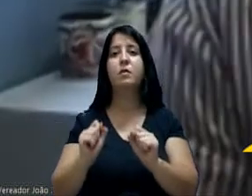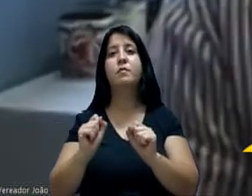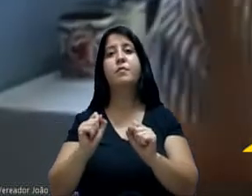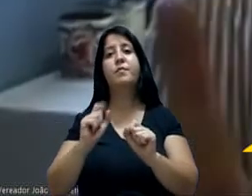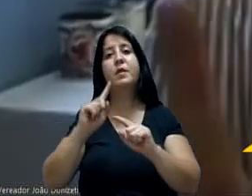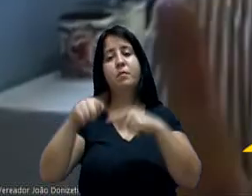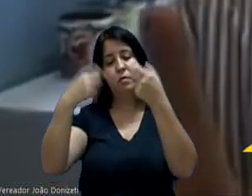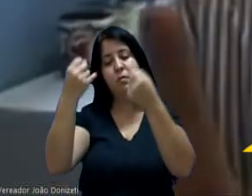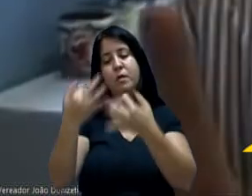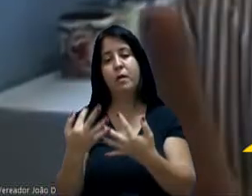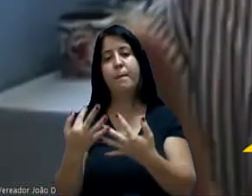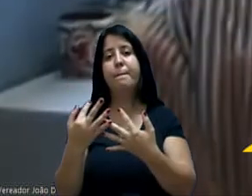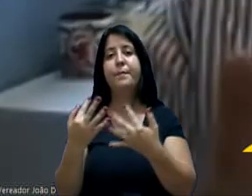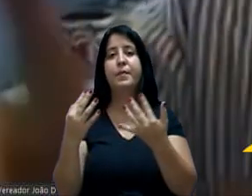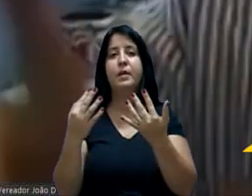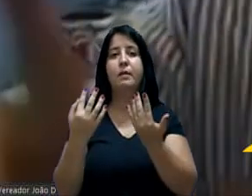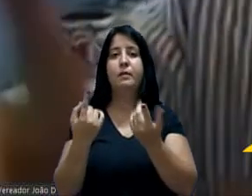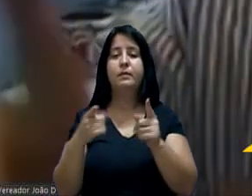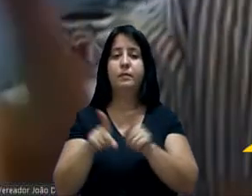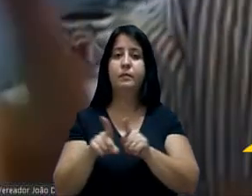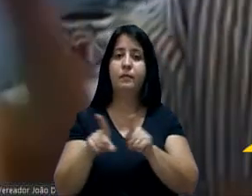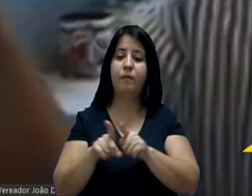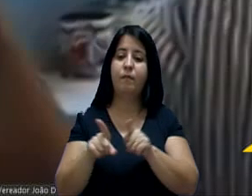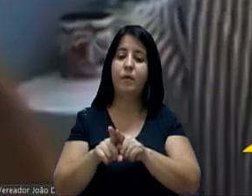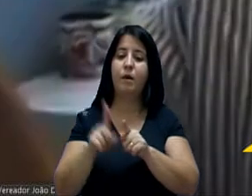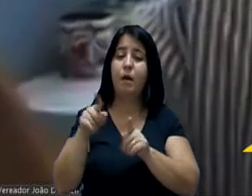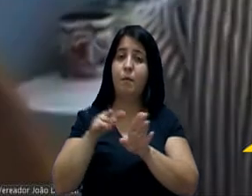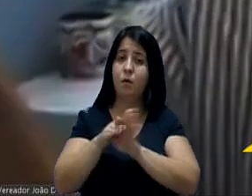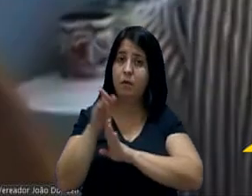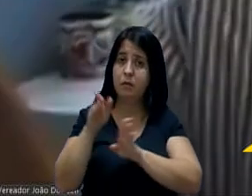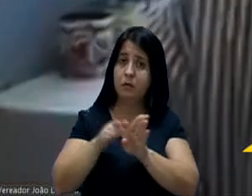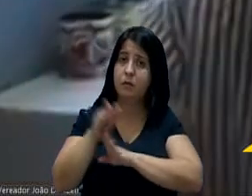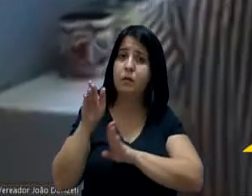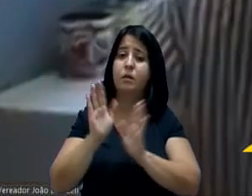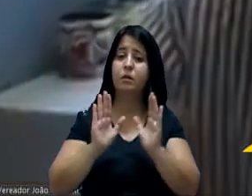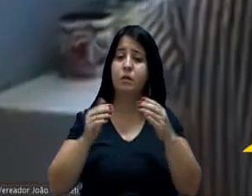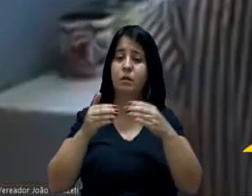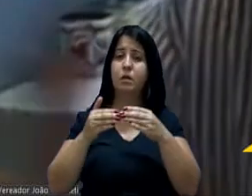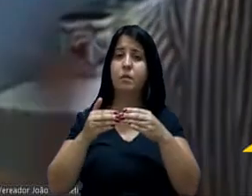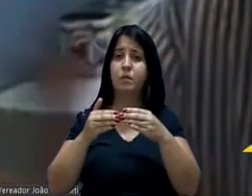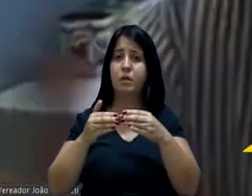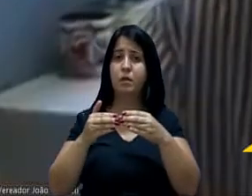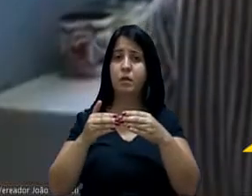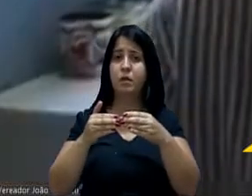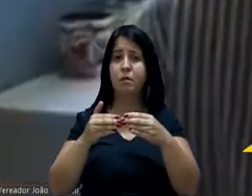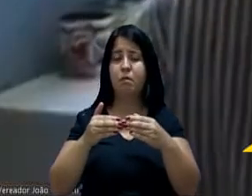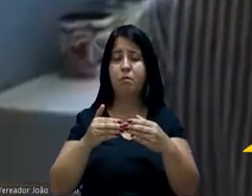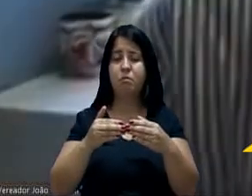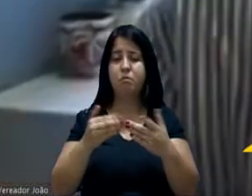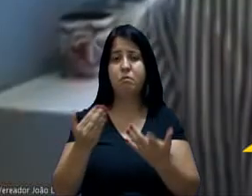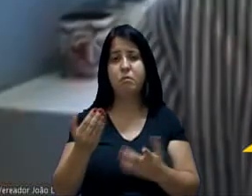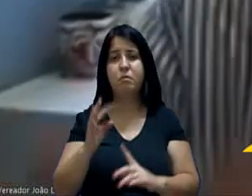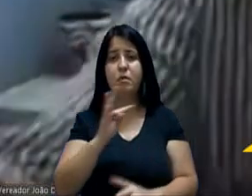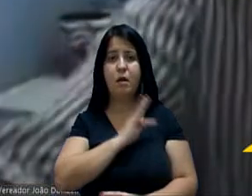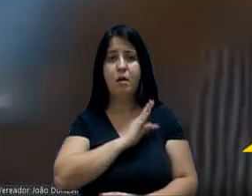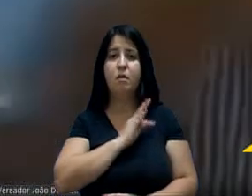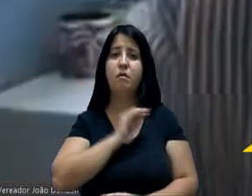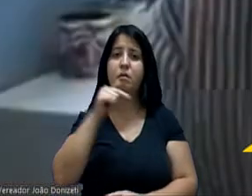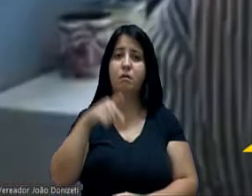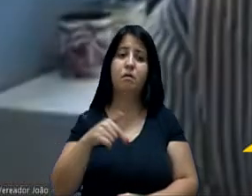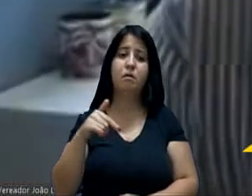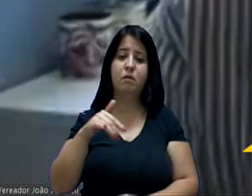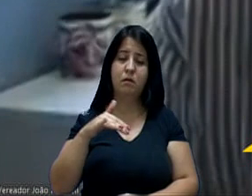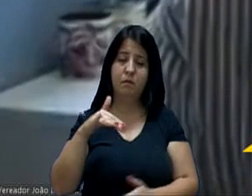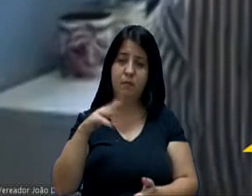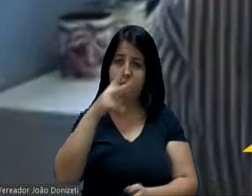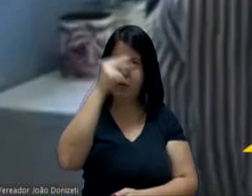explicar, também, por orientação da própria equipe técnica da Prefeitura da Saúde, tem que dar abertura para que eles